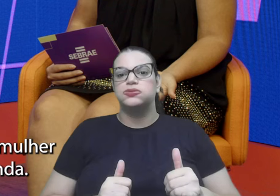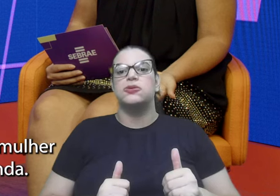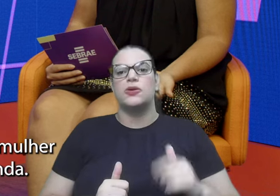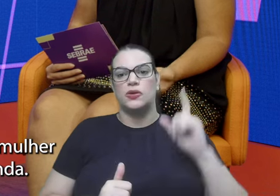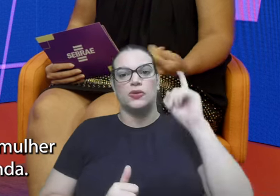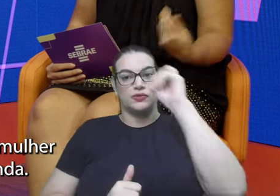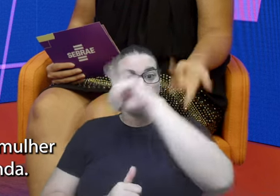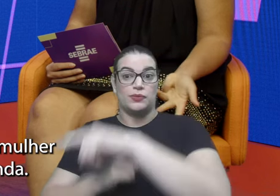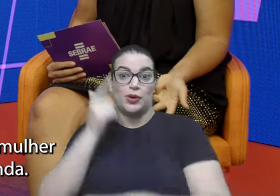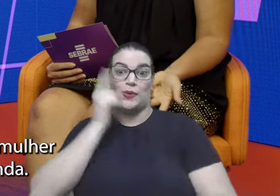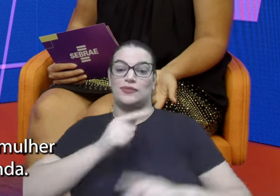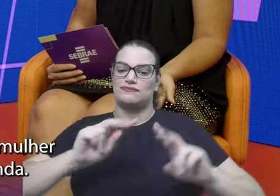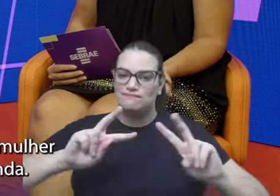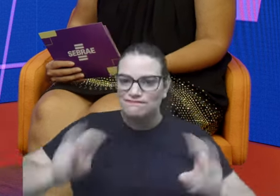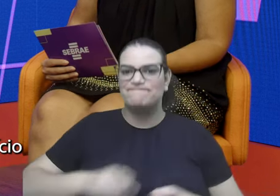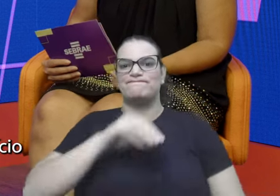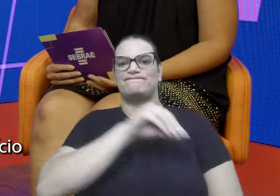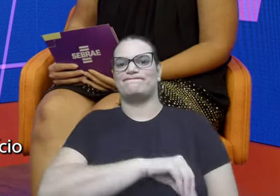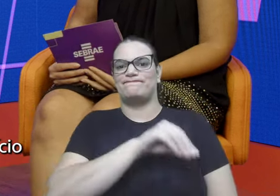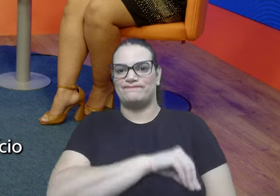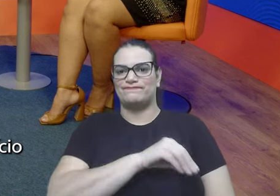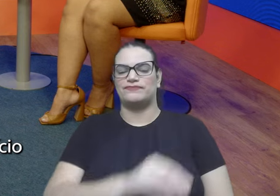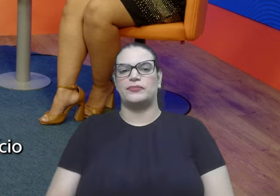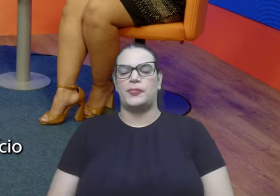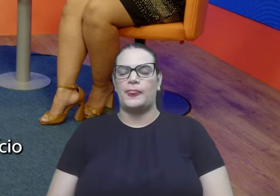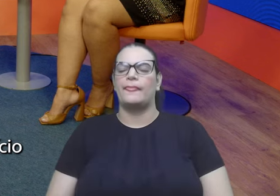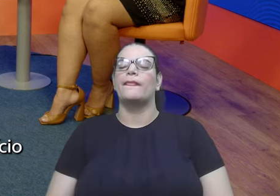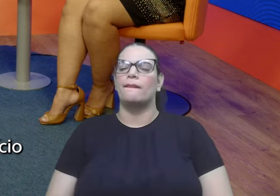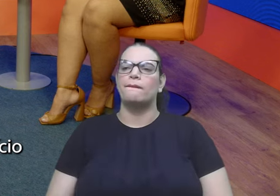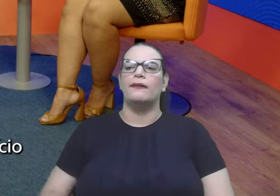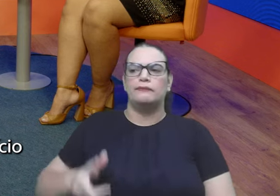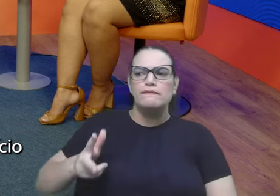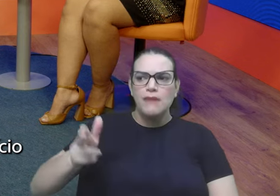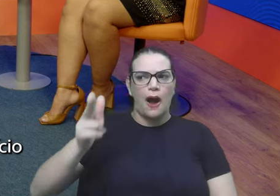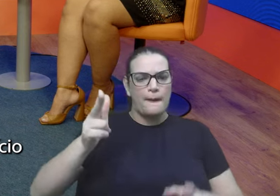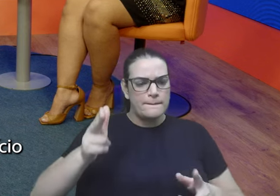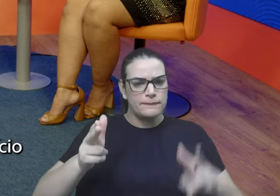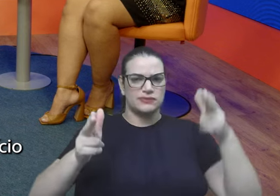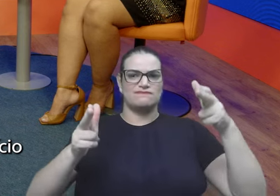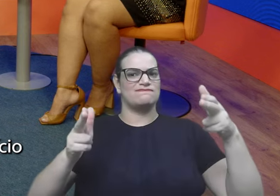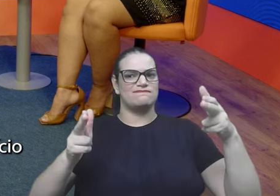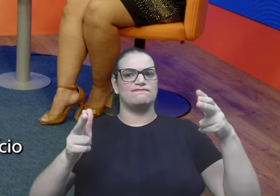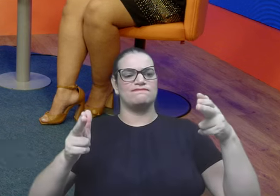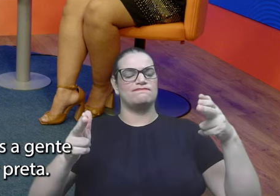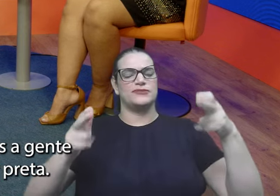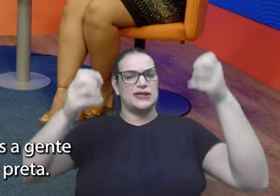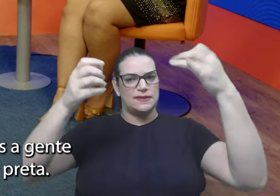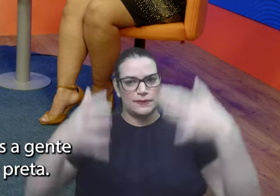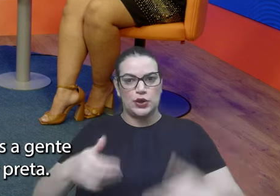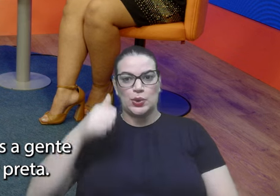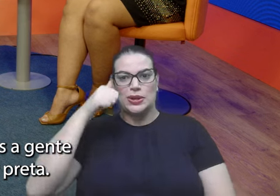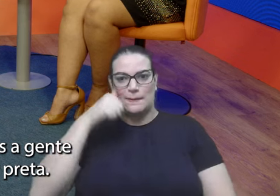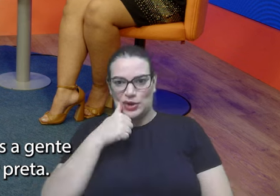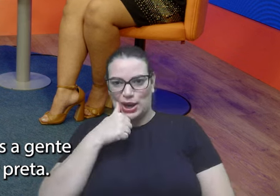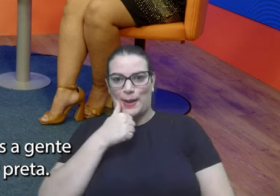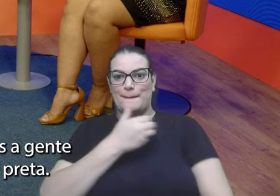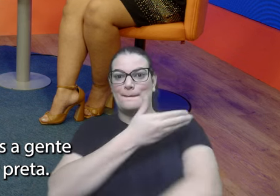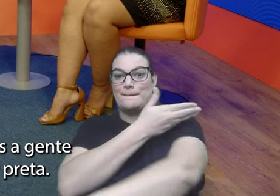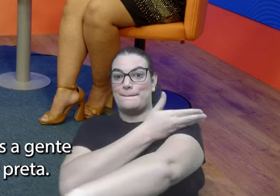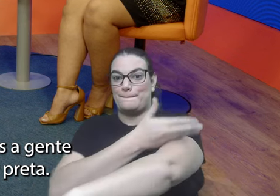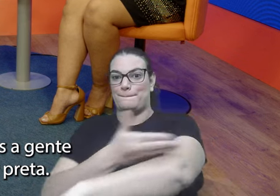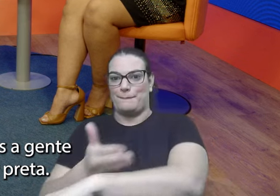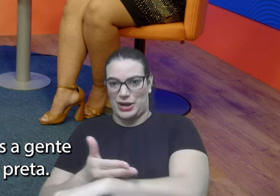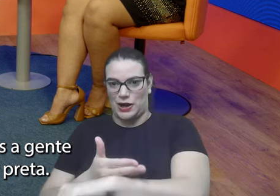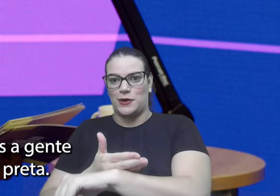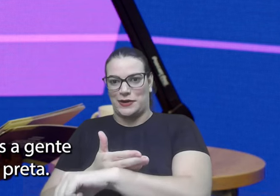entregar para gerar renda né e e você fez um recorte no início falando que a gente é Analisa da mulher branca